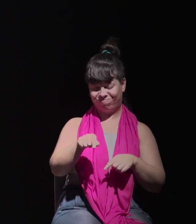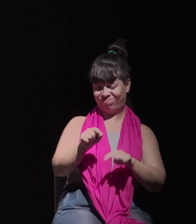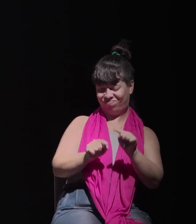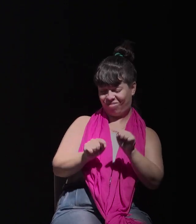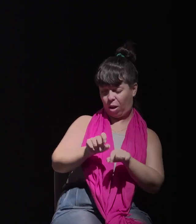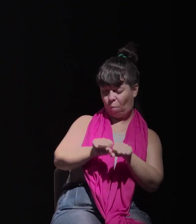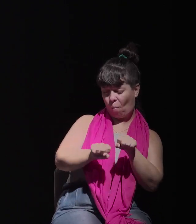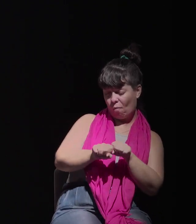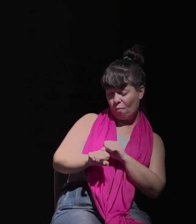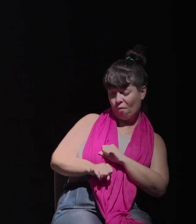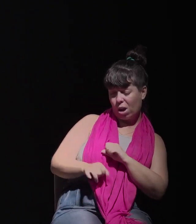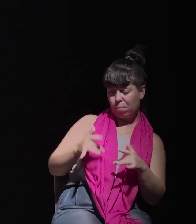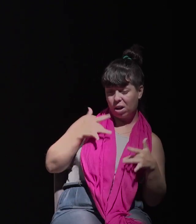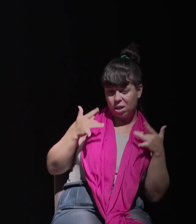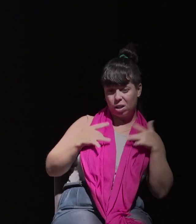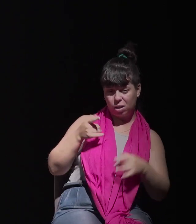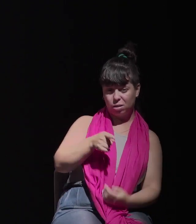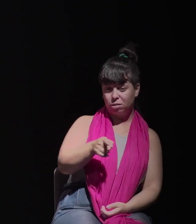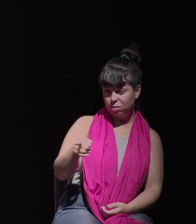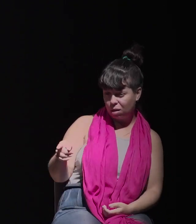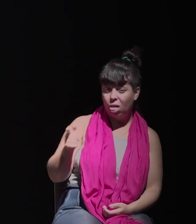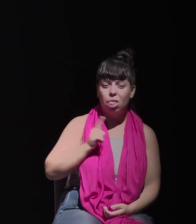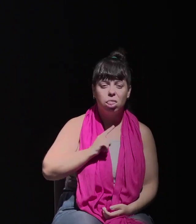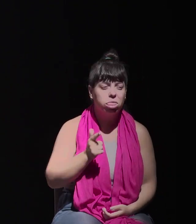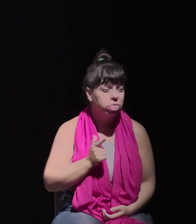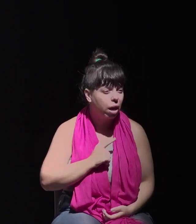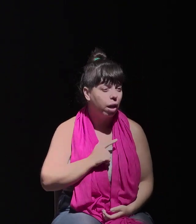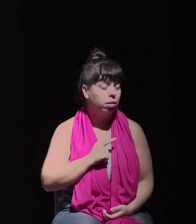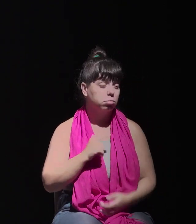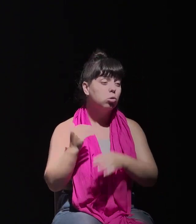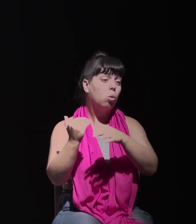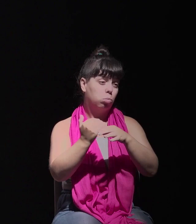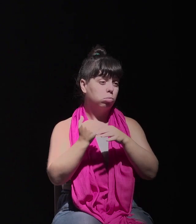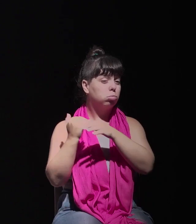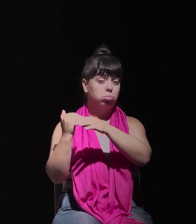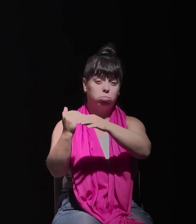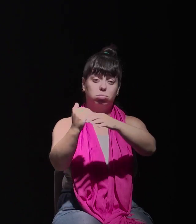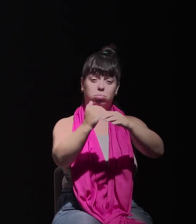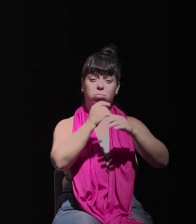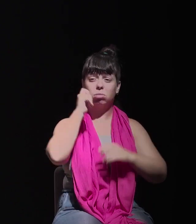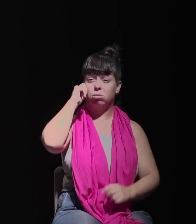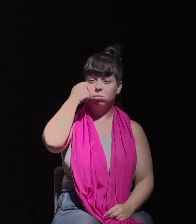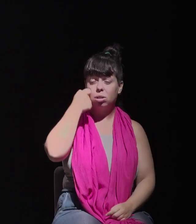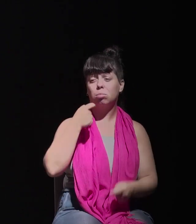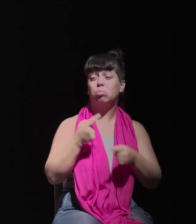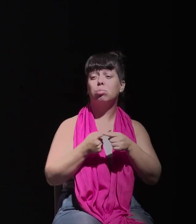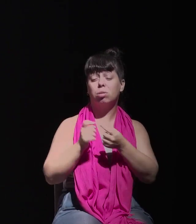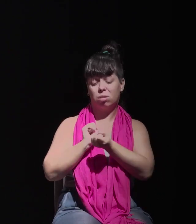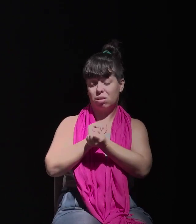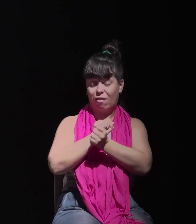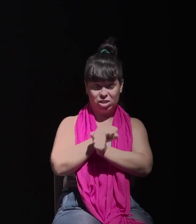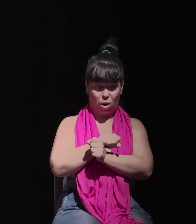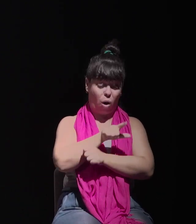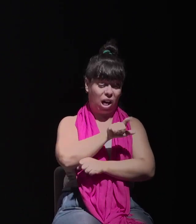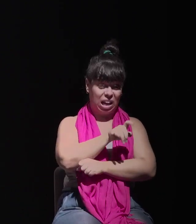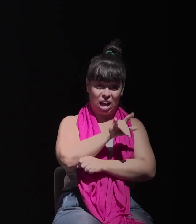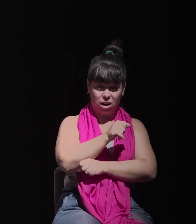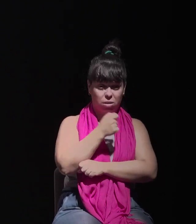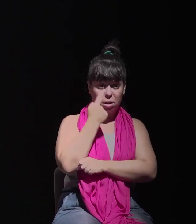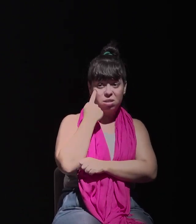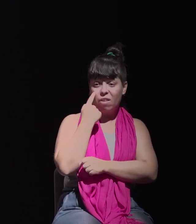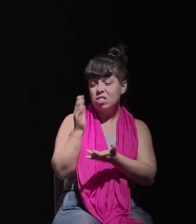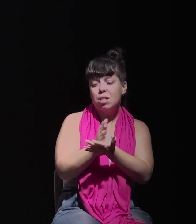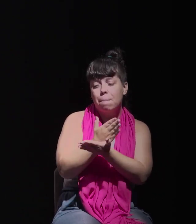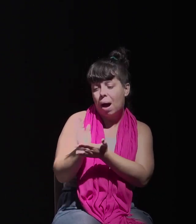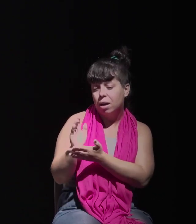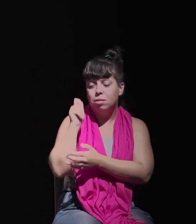hipersexualizados. Há uma dimensão comum colocada pela racialidade, até porque o processo da escravidão, para Lélia, não diferenciava